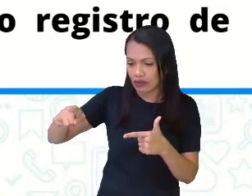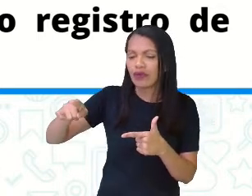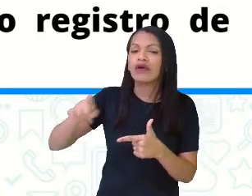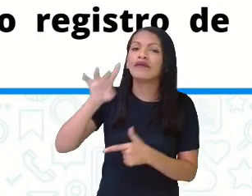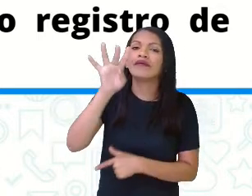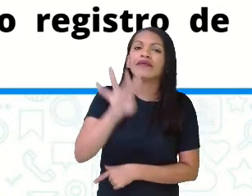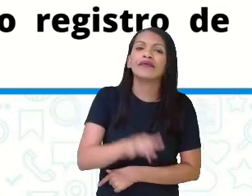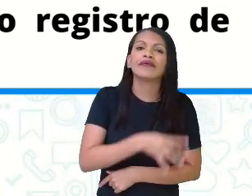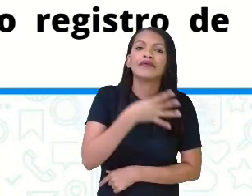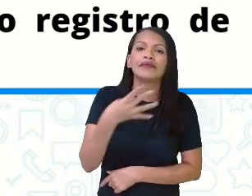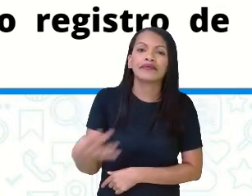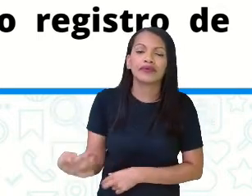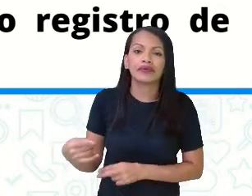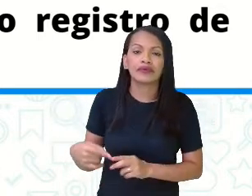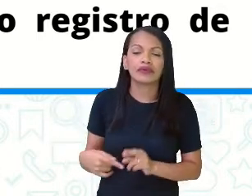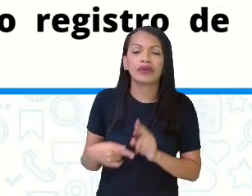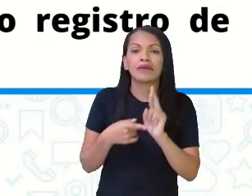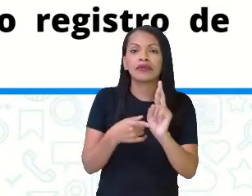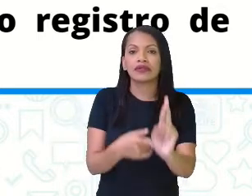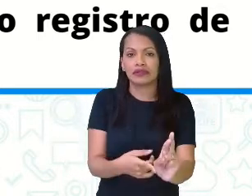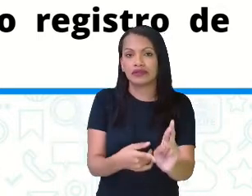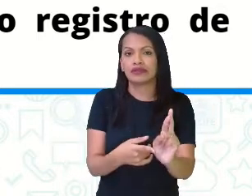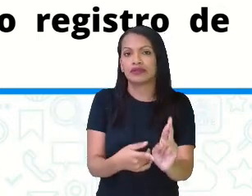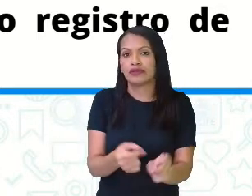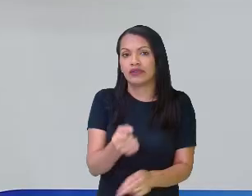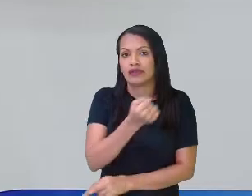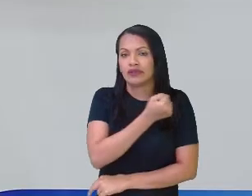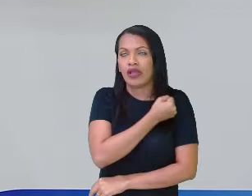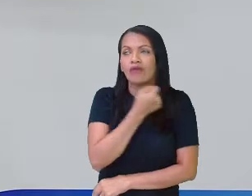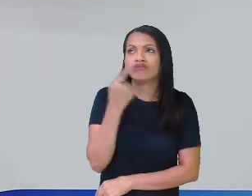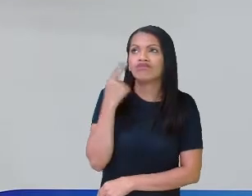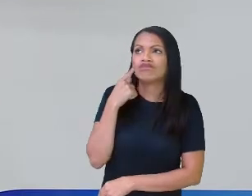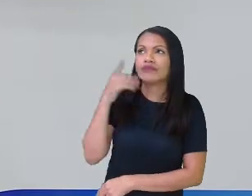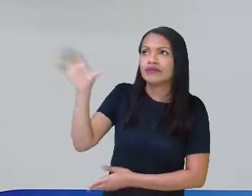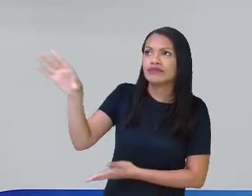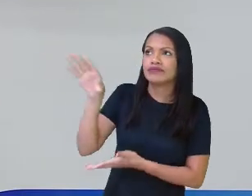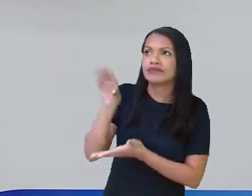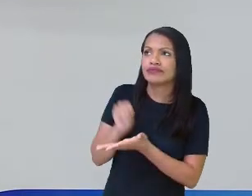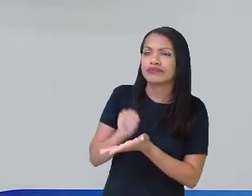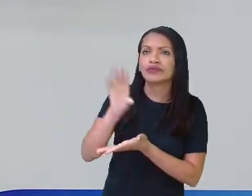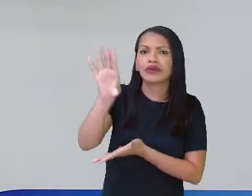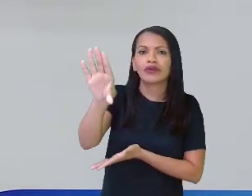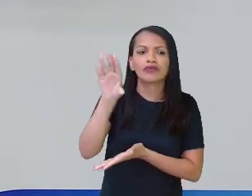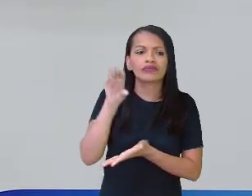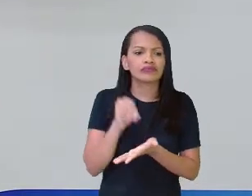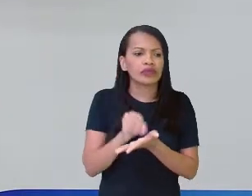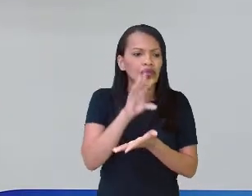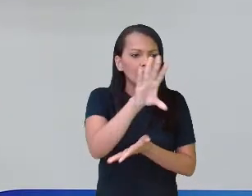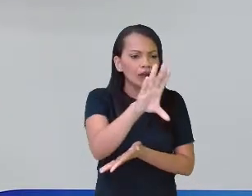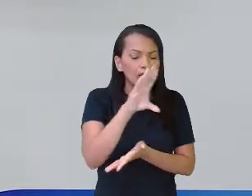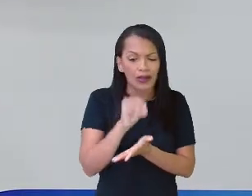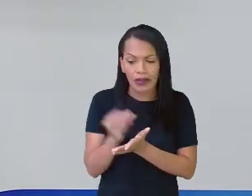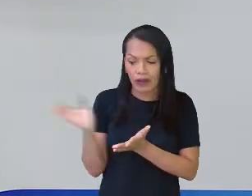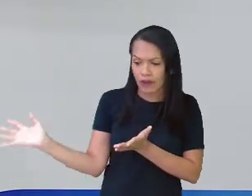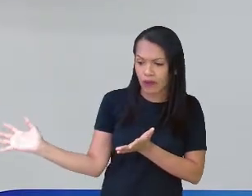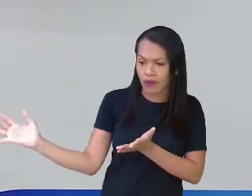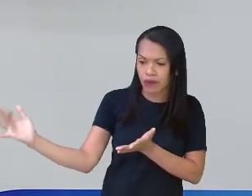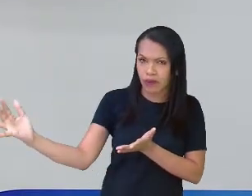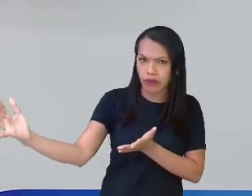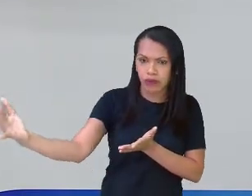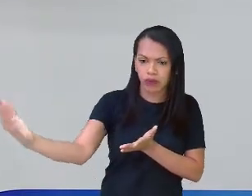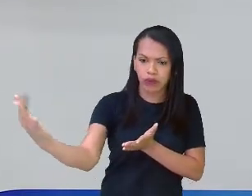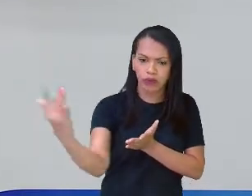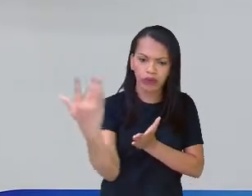de representação numérica. Eu vou colher os dados, por exemplo, eu quero